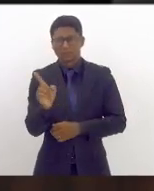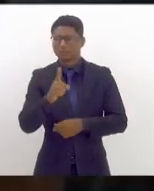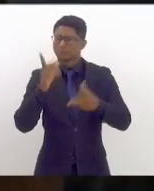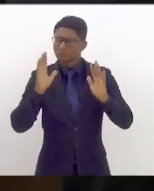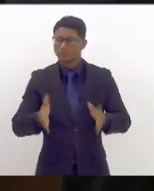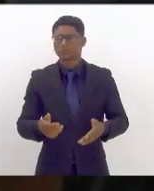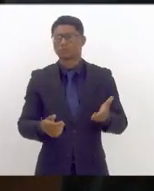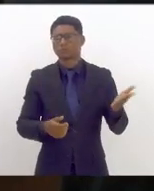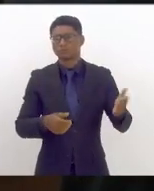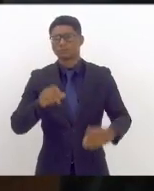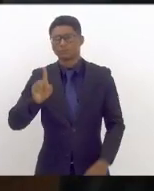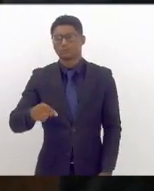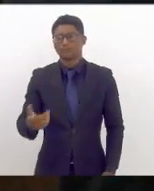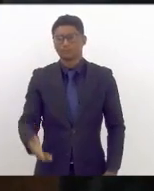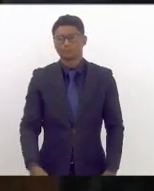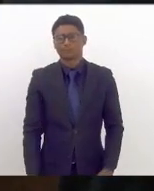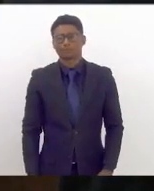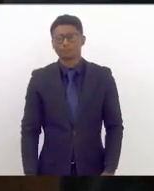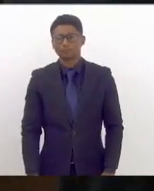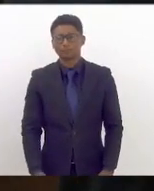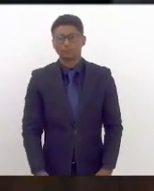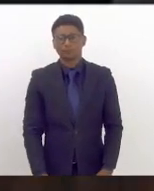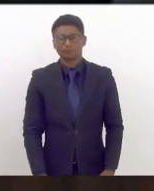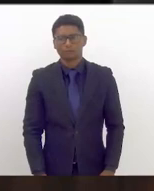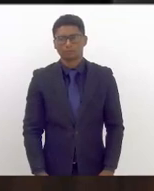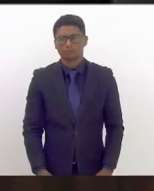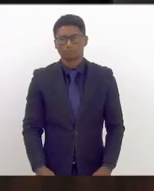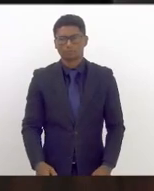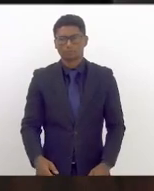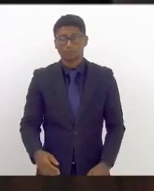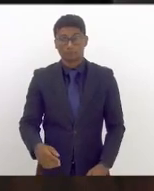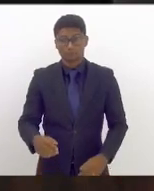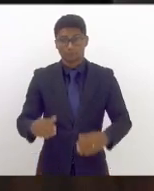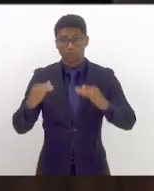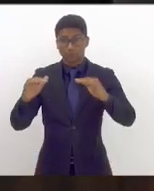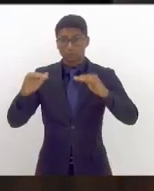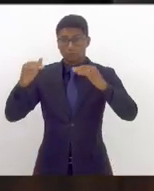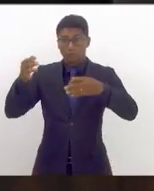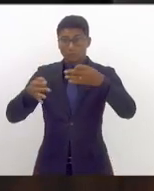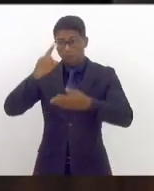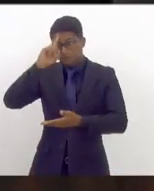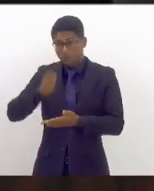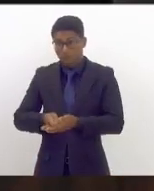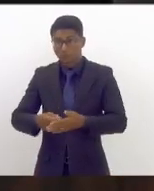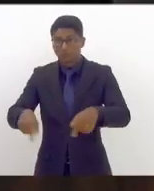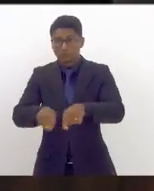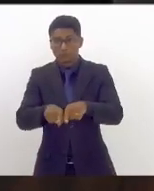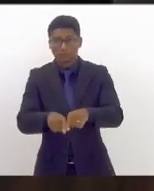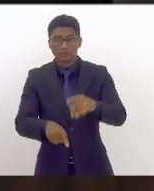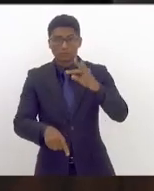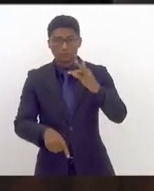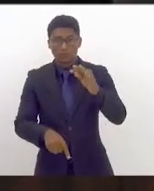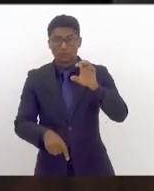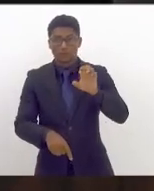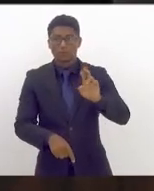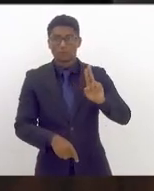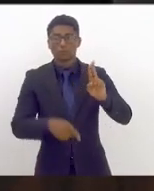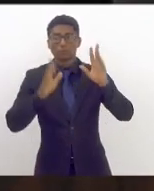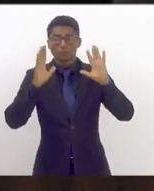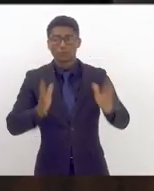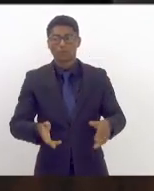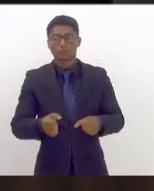assim por decisão do STF por decisão do colegiado do TCU já é assim respeitado dos cinco